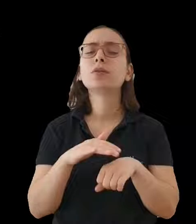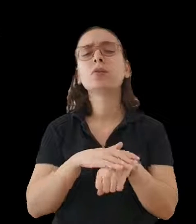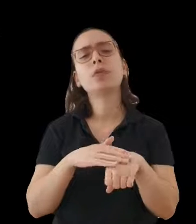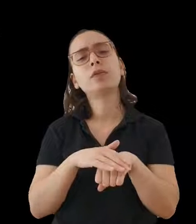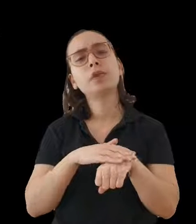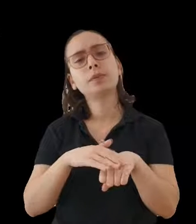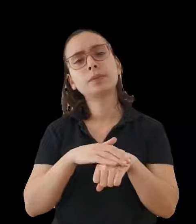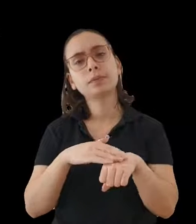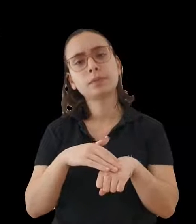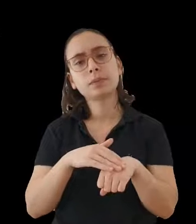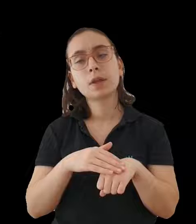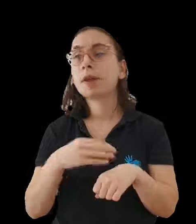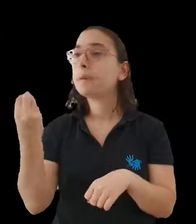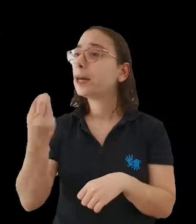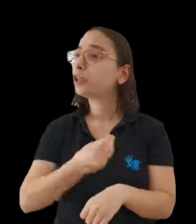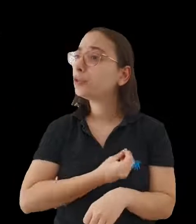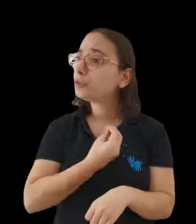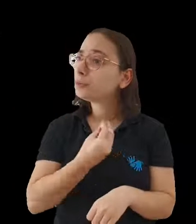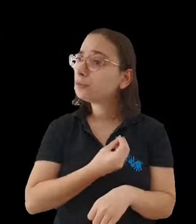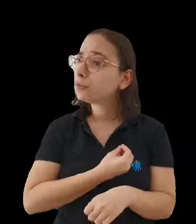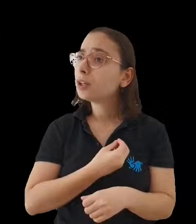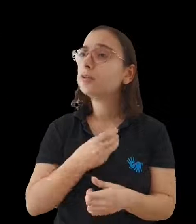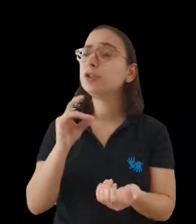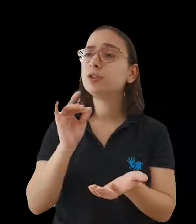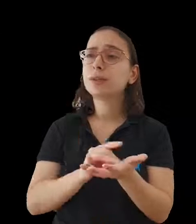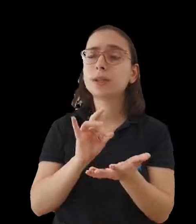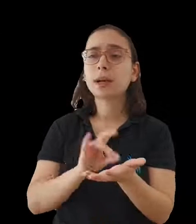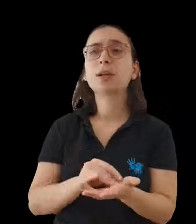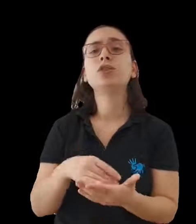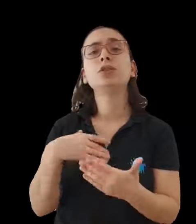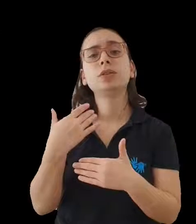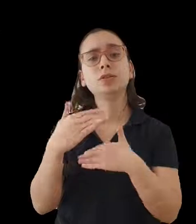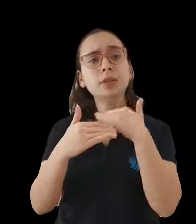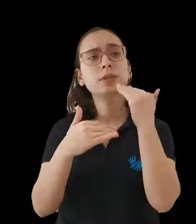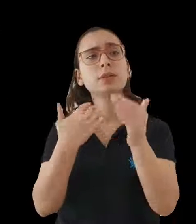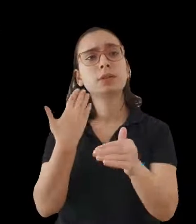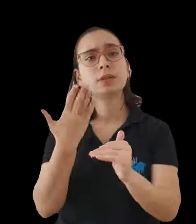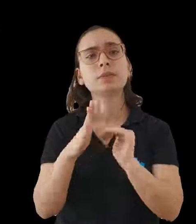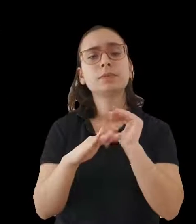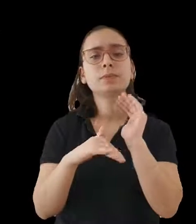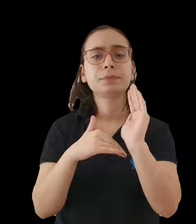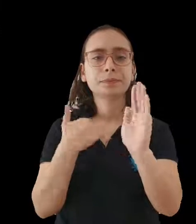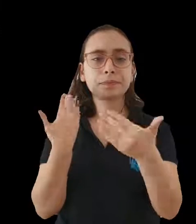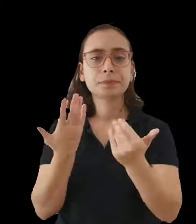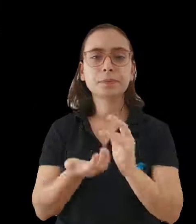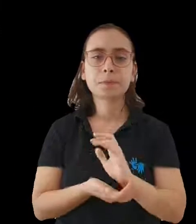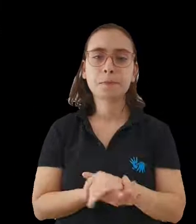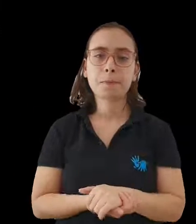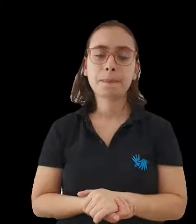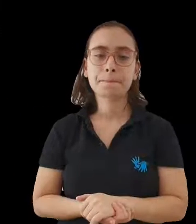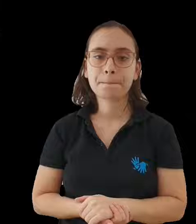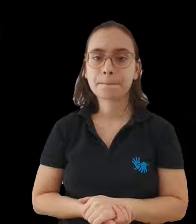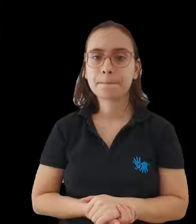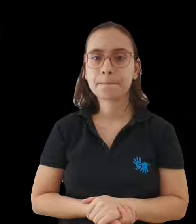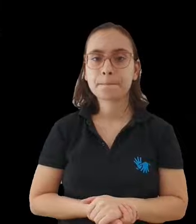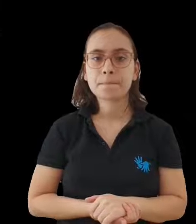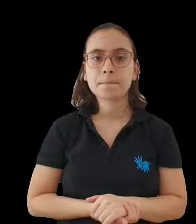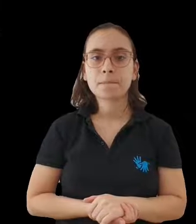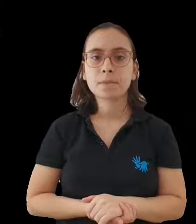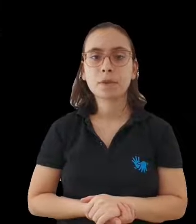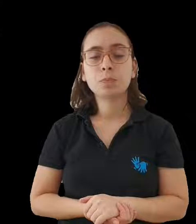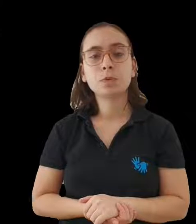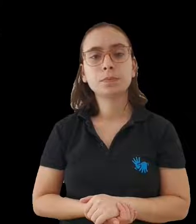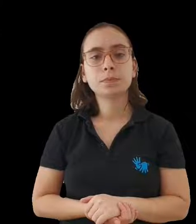mais vivos eles ficam. Estou falando para cá, vou falar pra cá. Mais vivos eles ficam, tá? E aí, ao mesmo tempo,